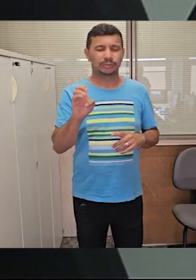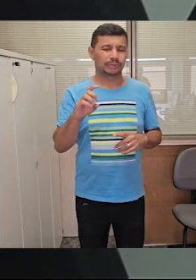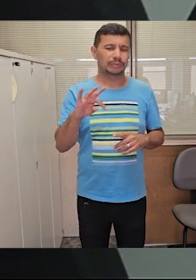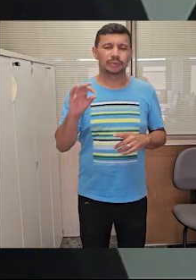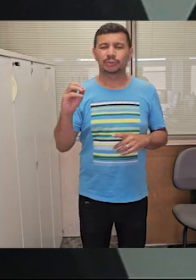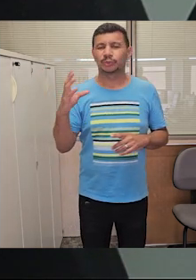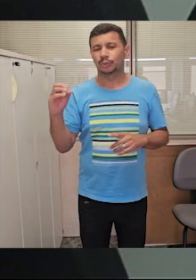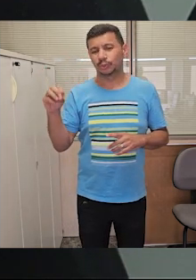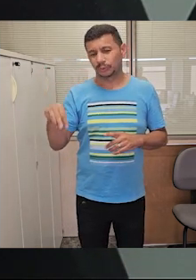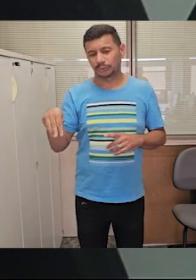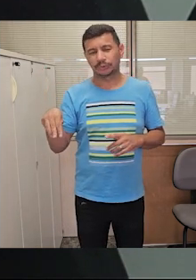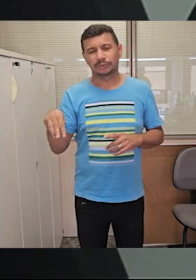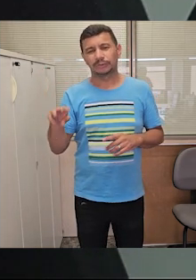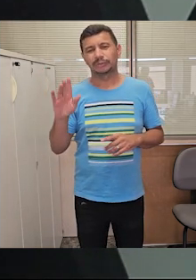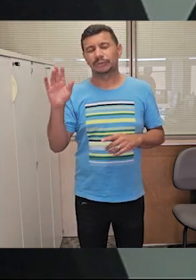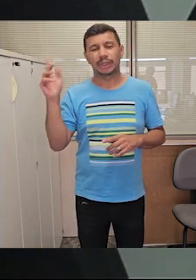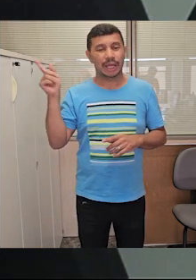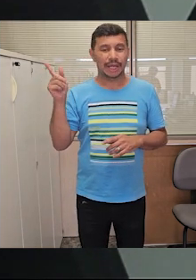em Betim.